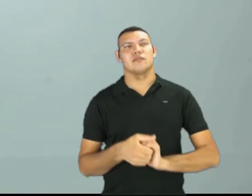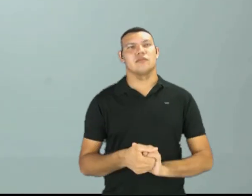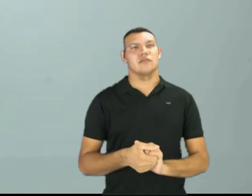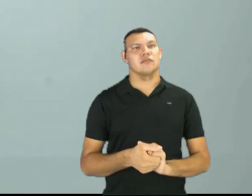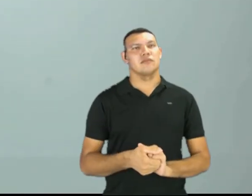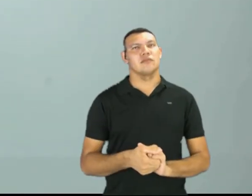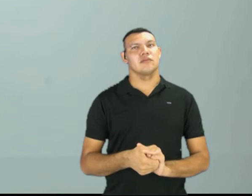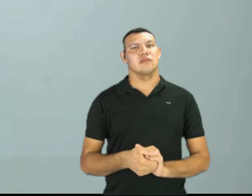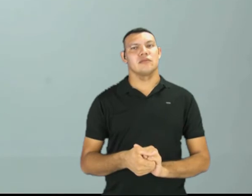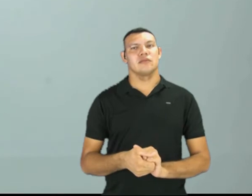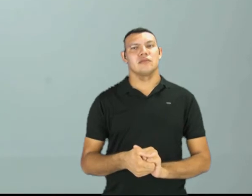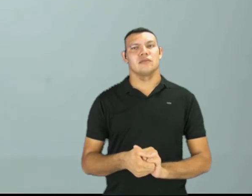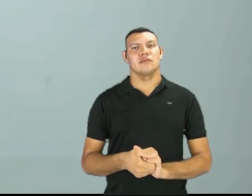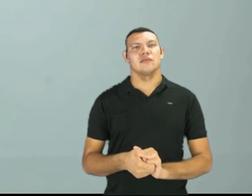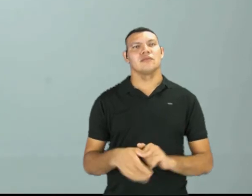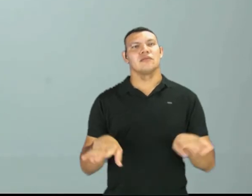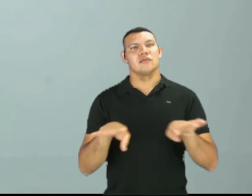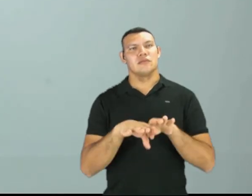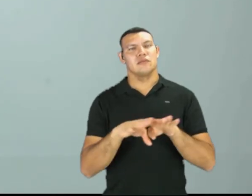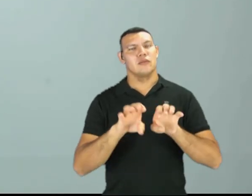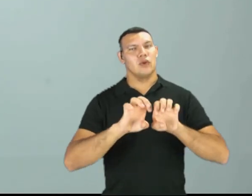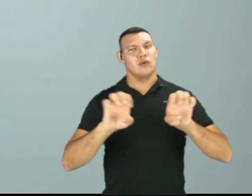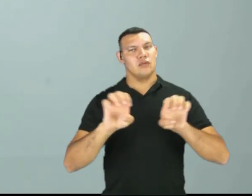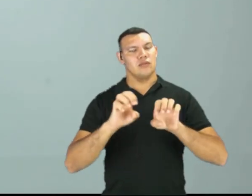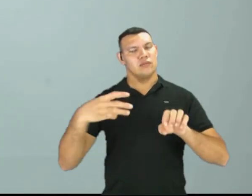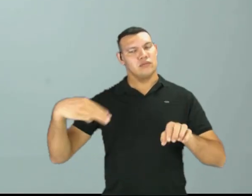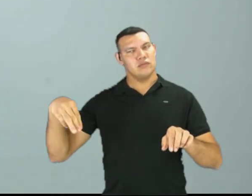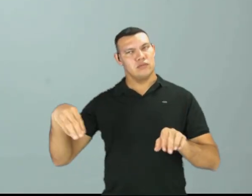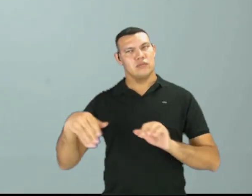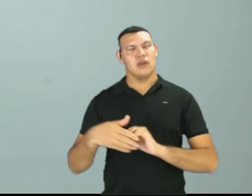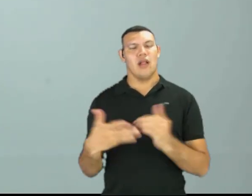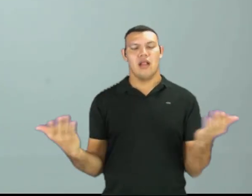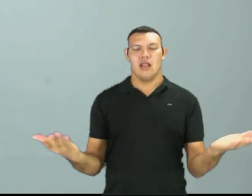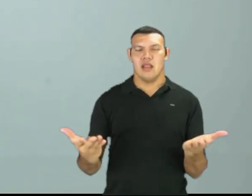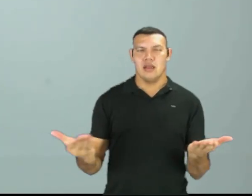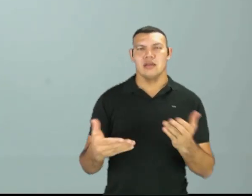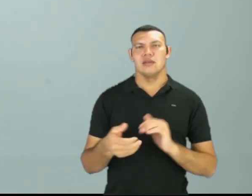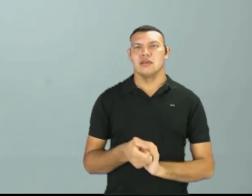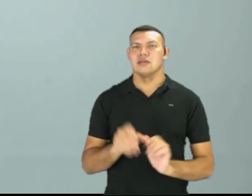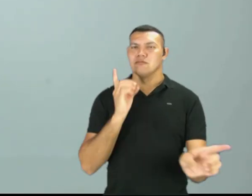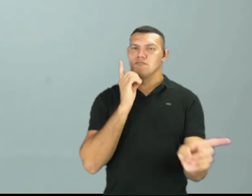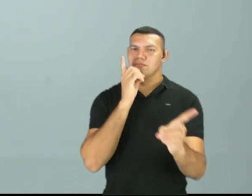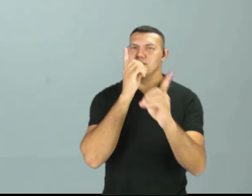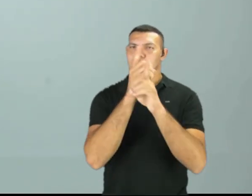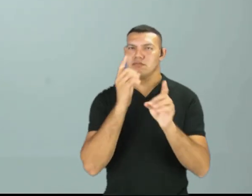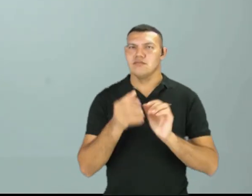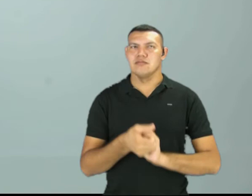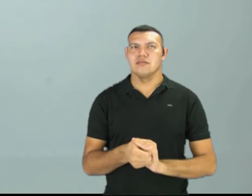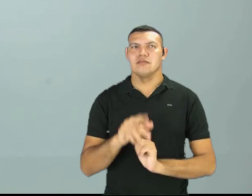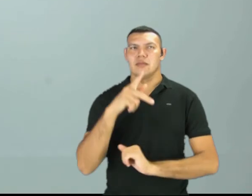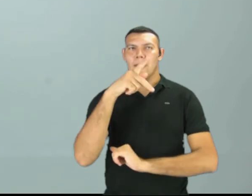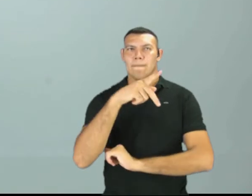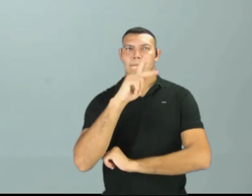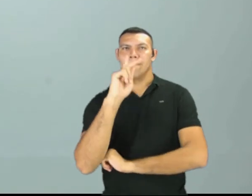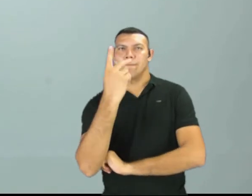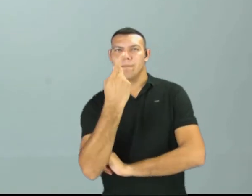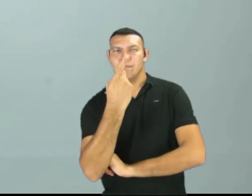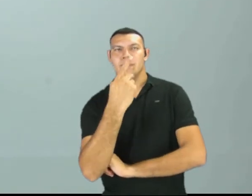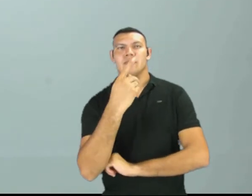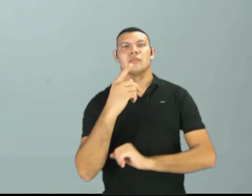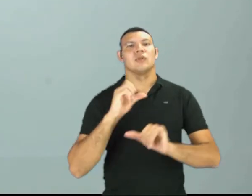de equações matemáticas. Então, a partir de agora, a gente vai estar determinando o pH